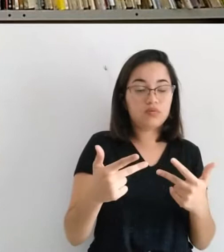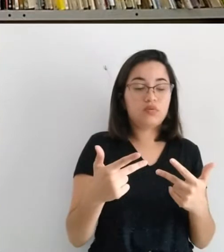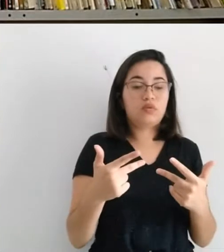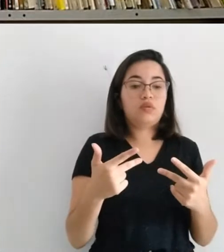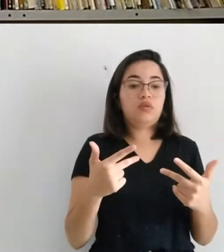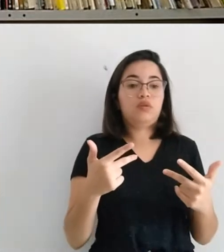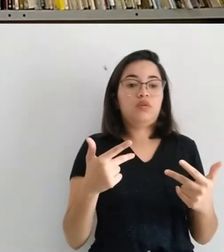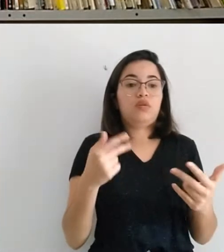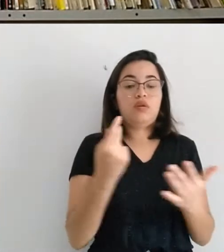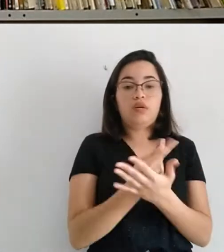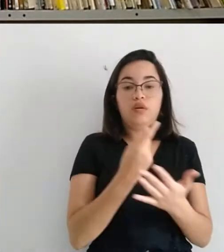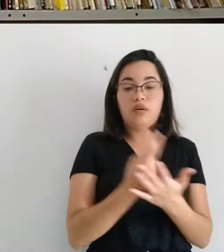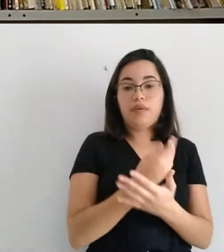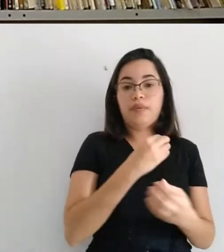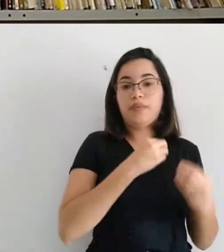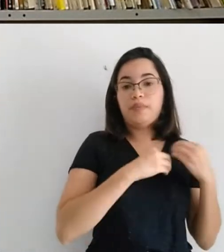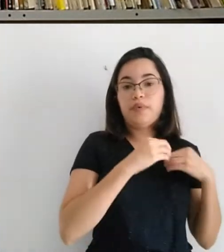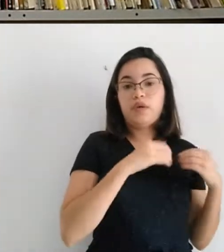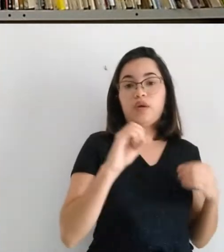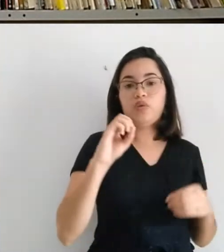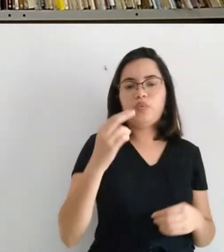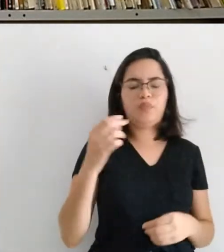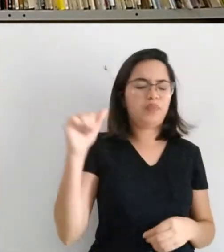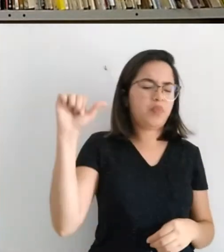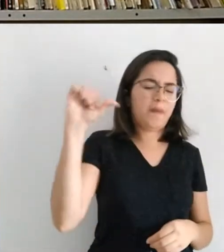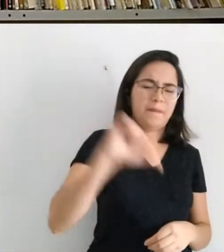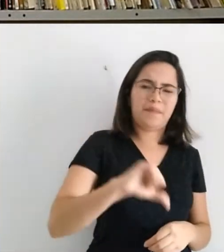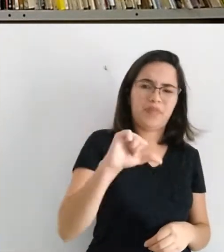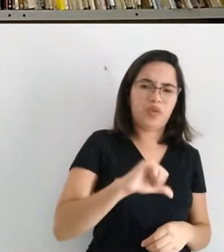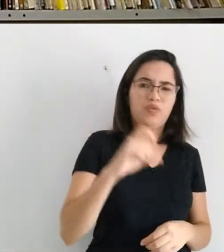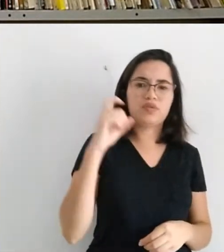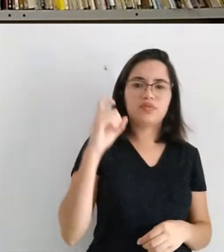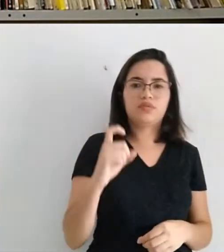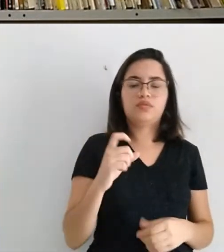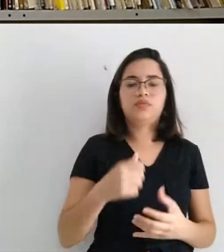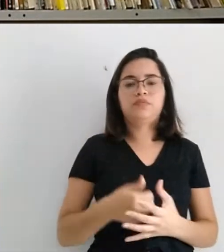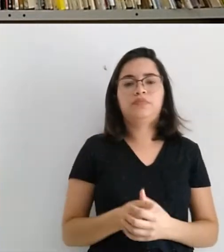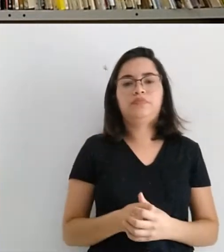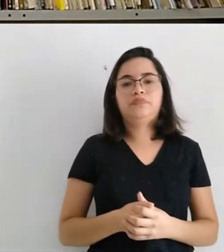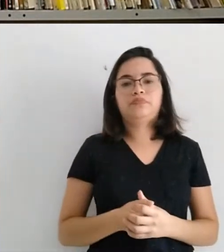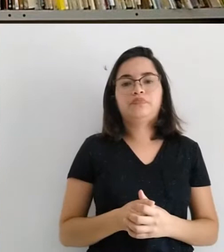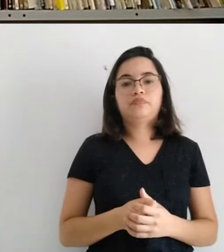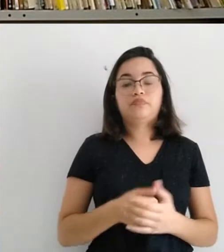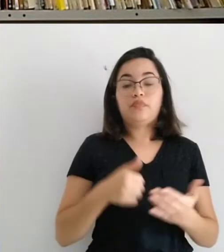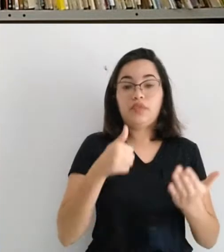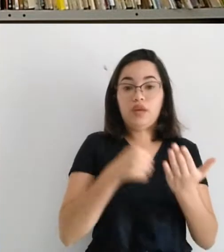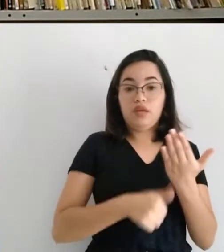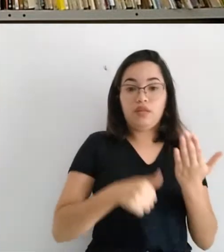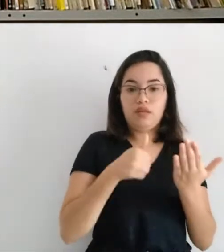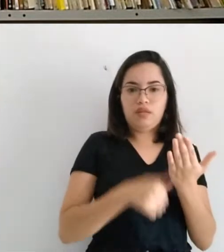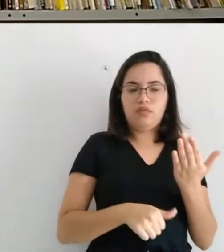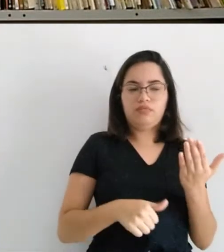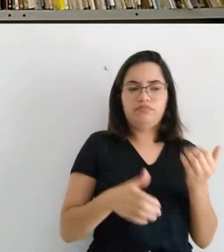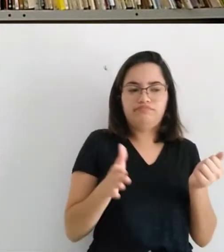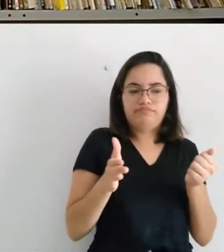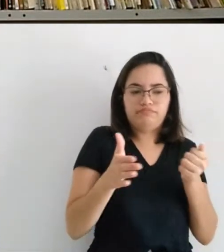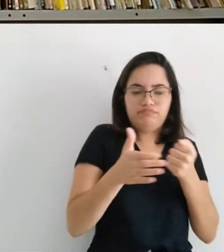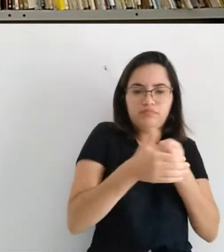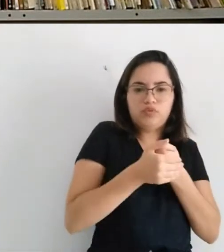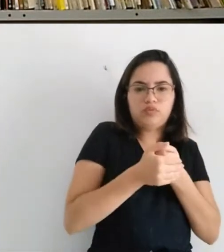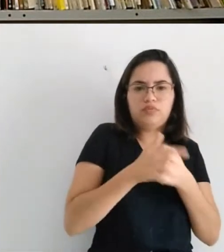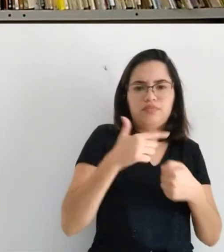errado, um pecado, por pior que seja, e tentamos manter